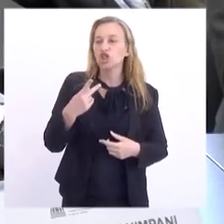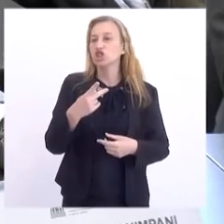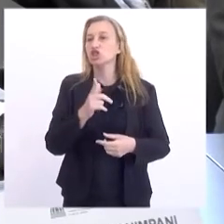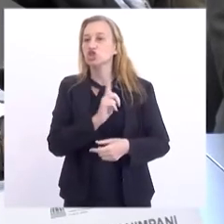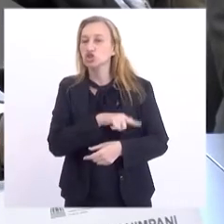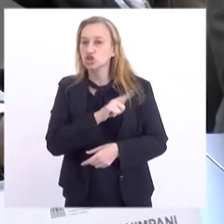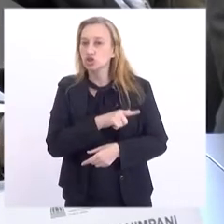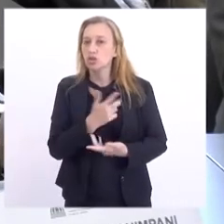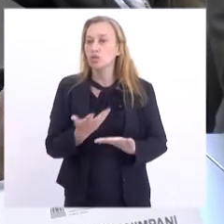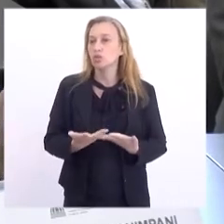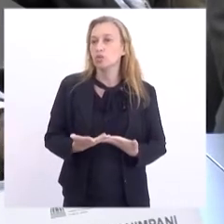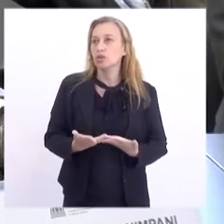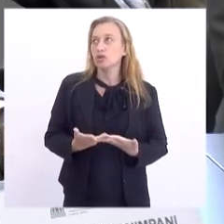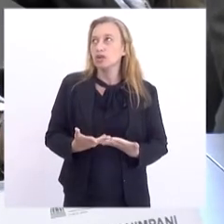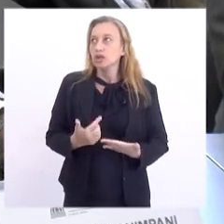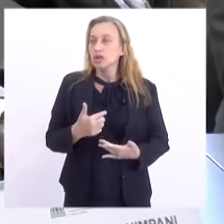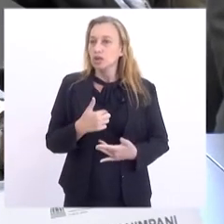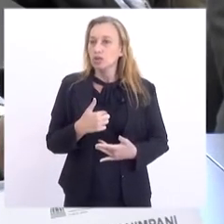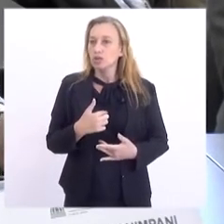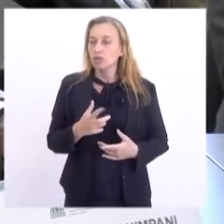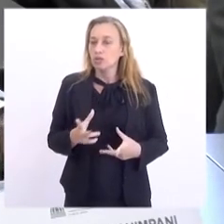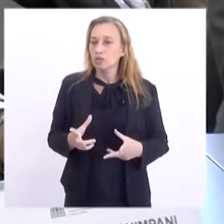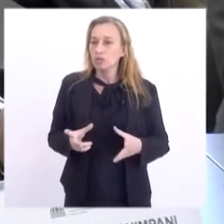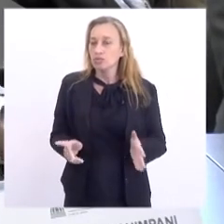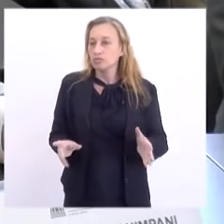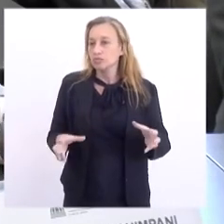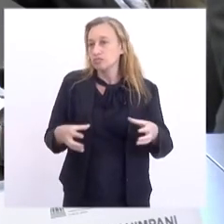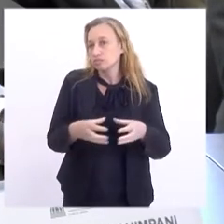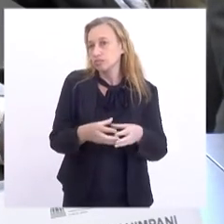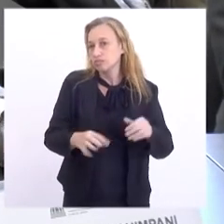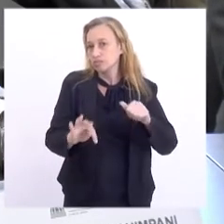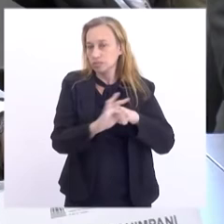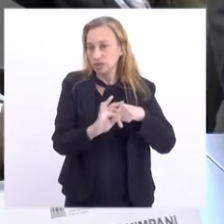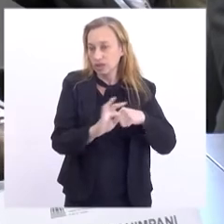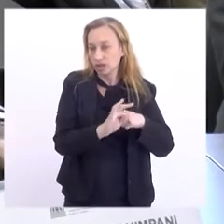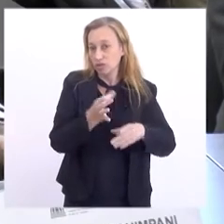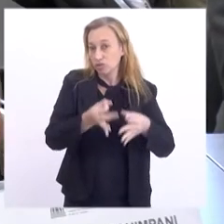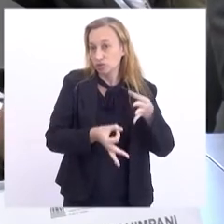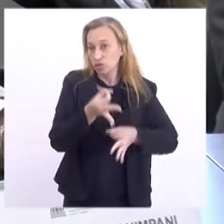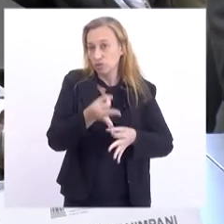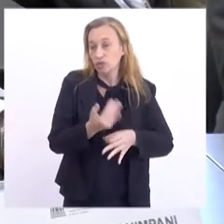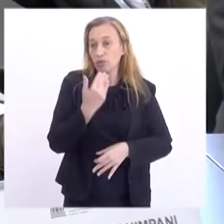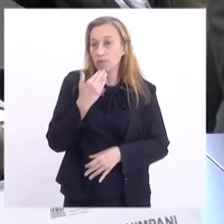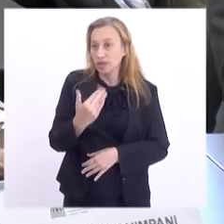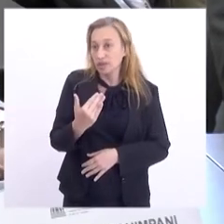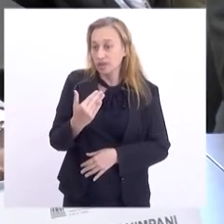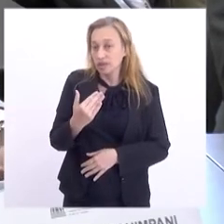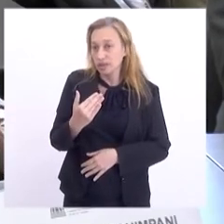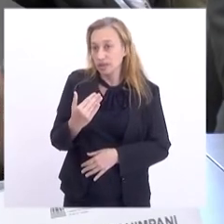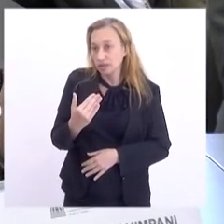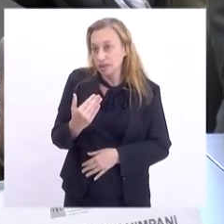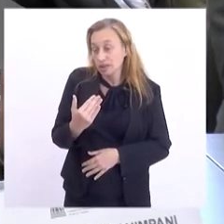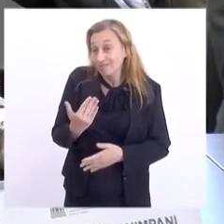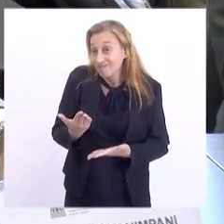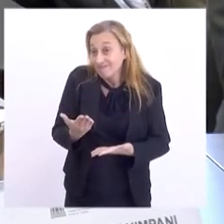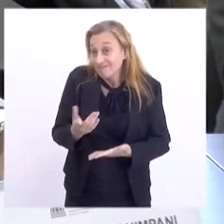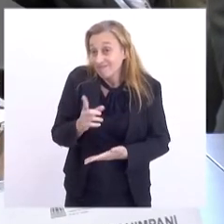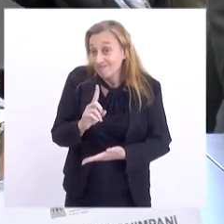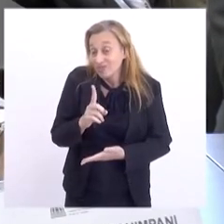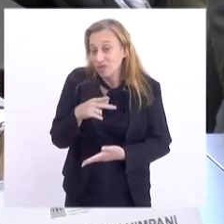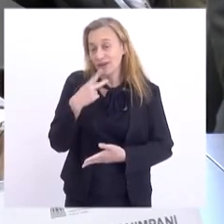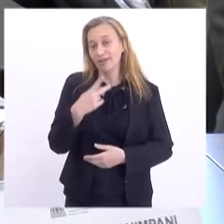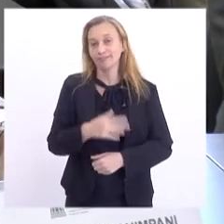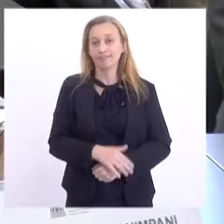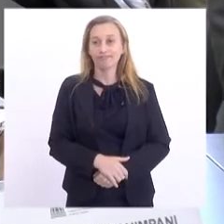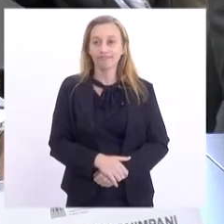gestão ou como mero membro de um órgão técnico de jurídico eu vou pedir à venda de vossa excelência para não